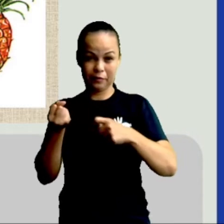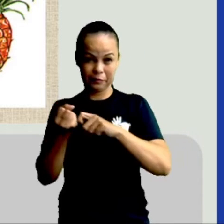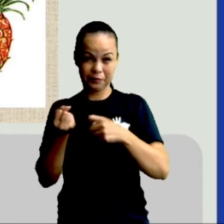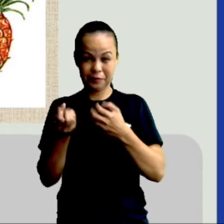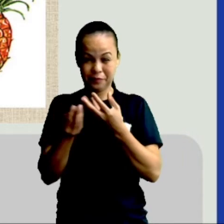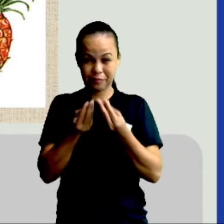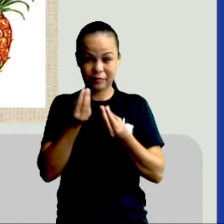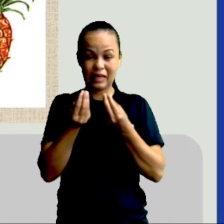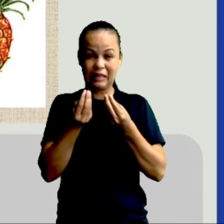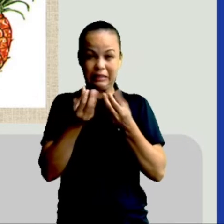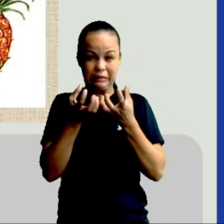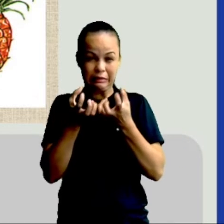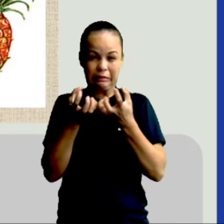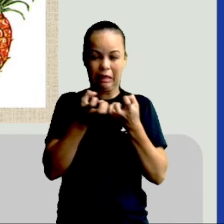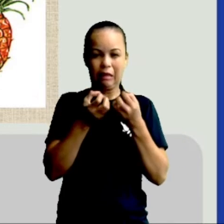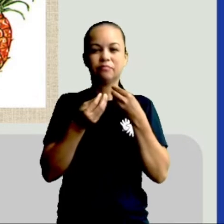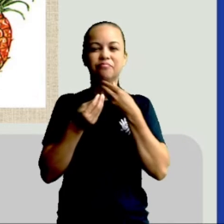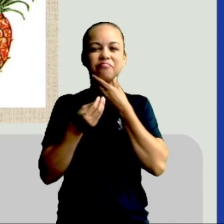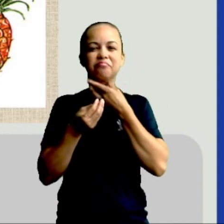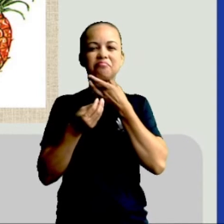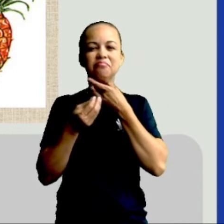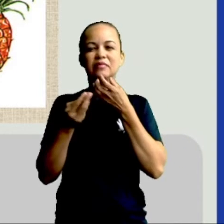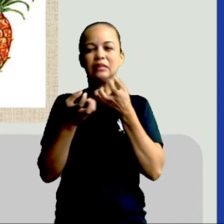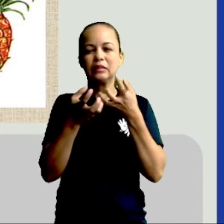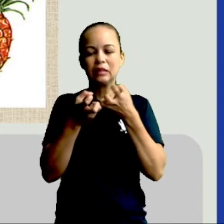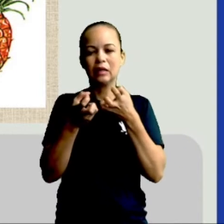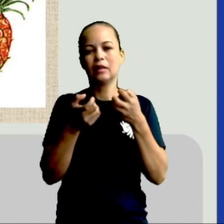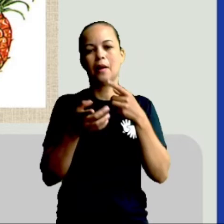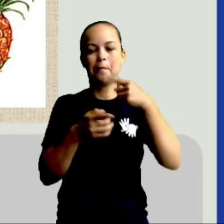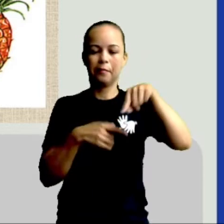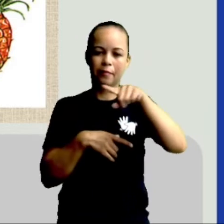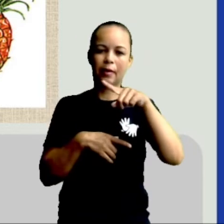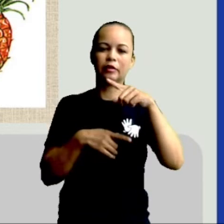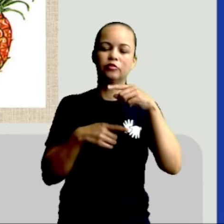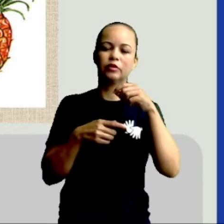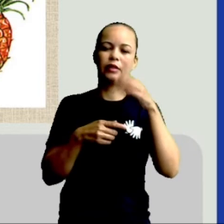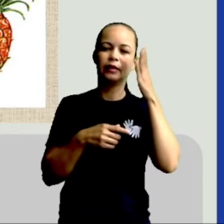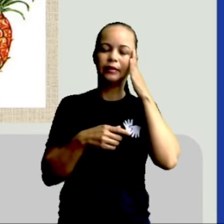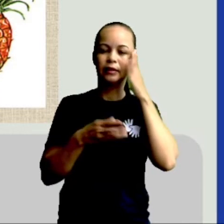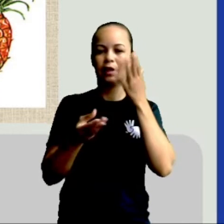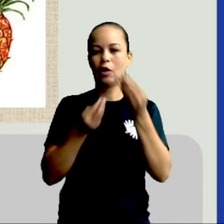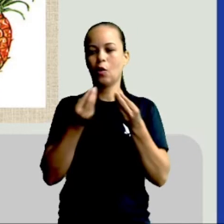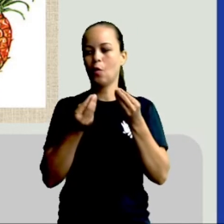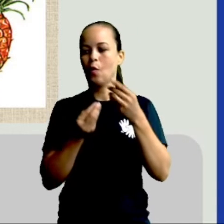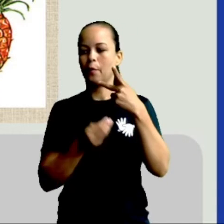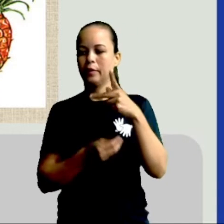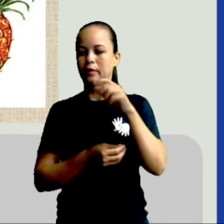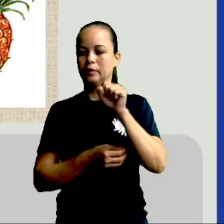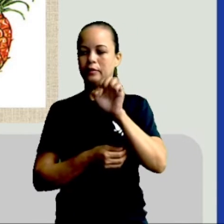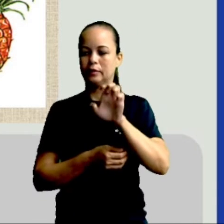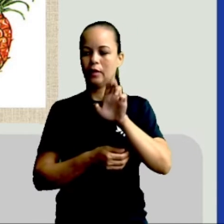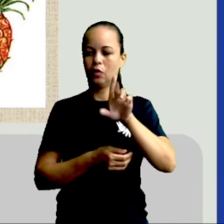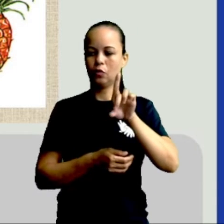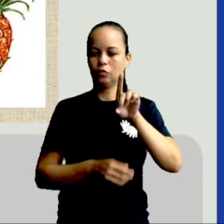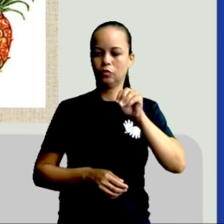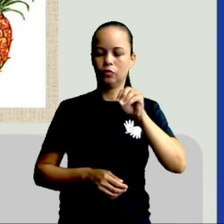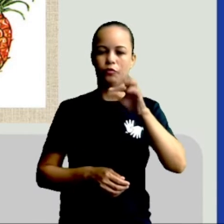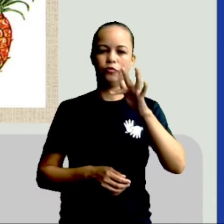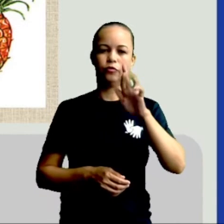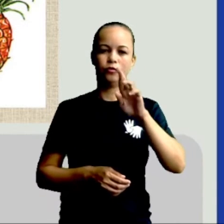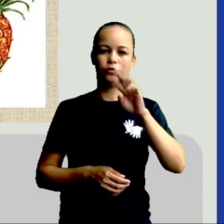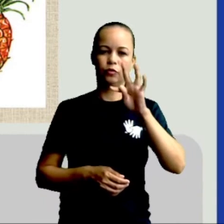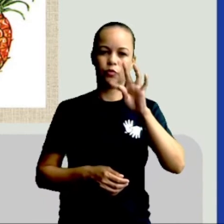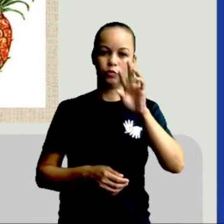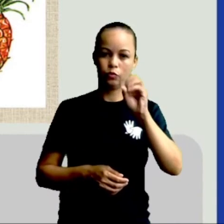caju trava por causa do tanino, daquele ranço, mas é você entender que aquilo ali é o quê? Um pseudofruto. O morango, o